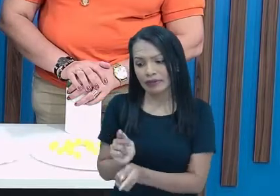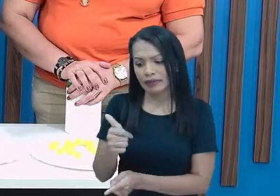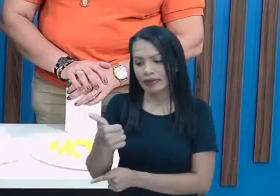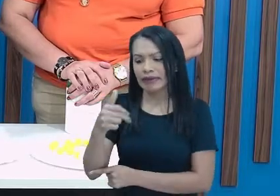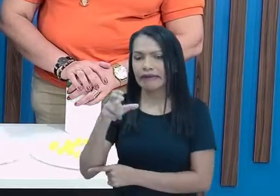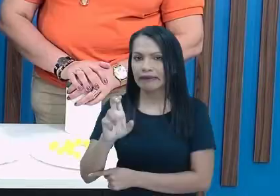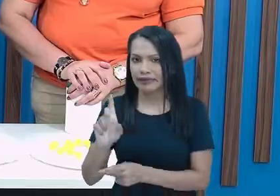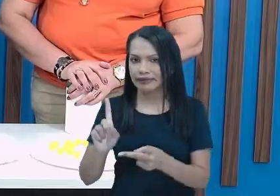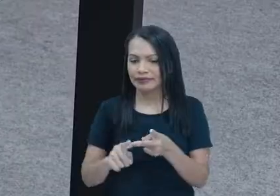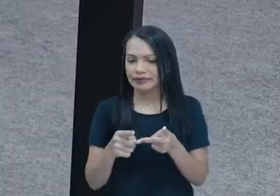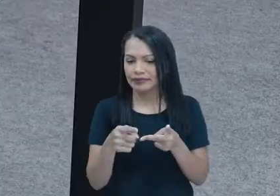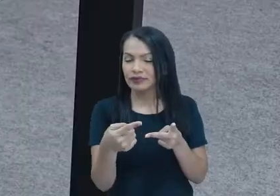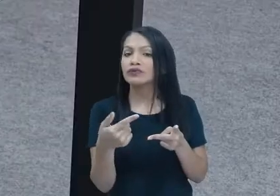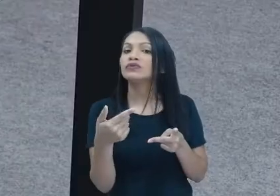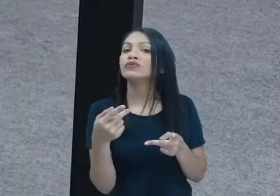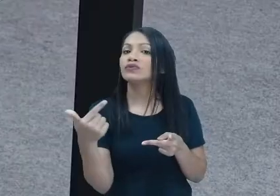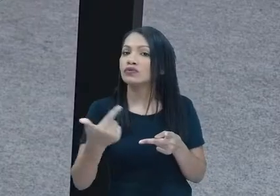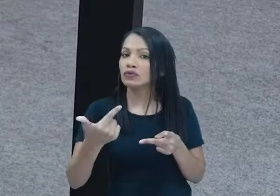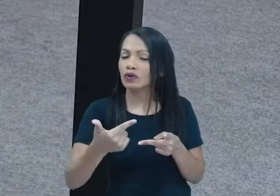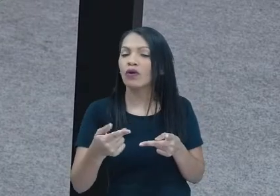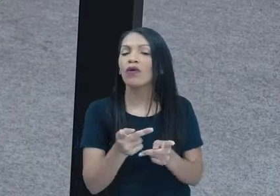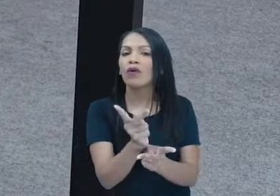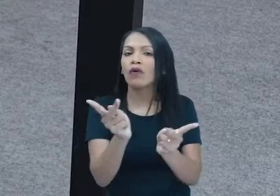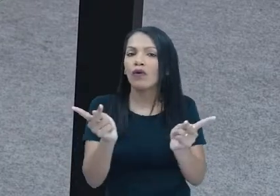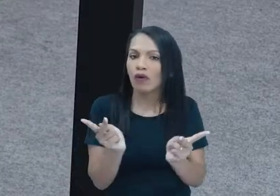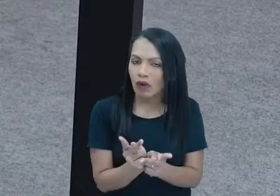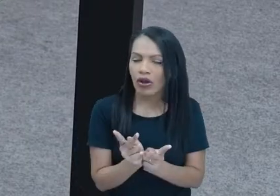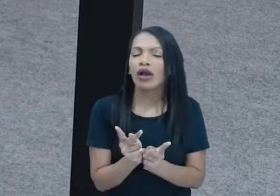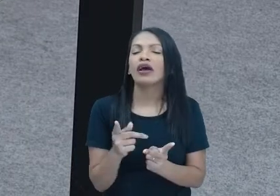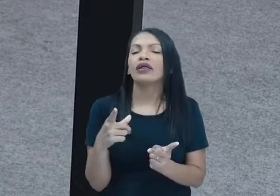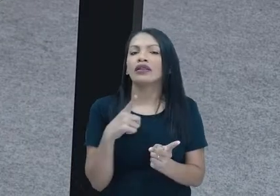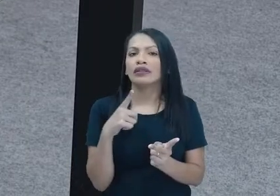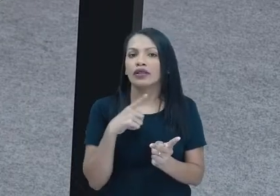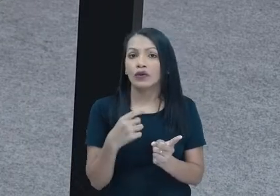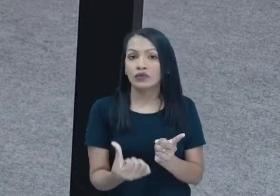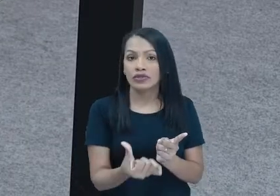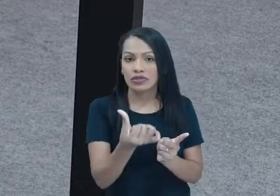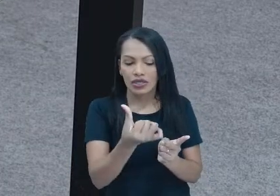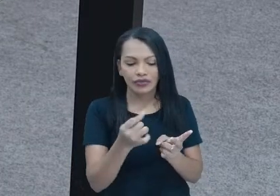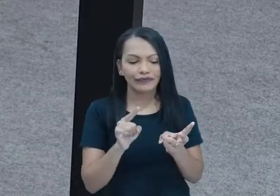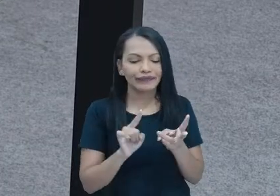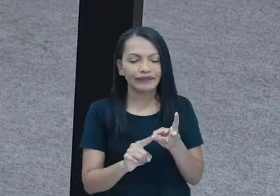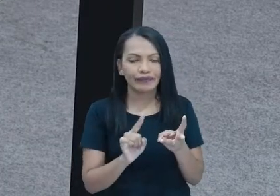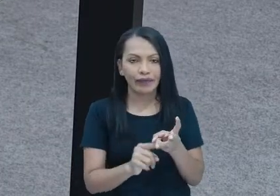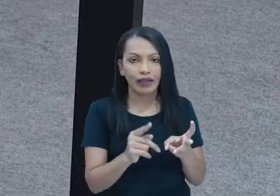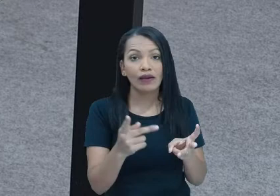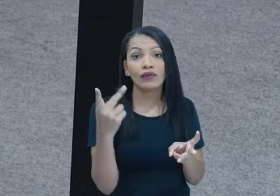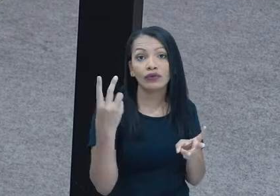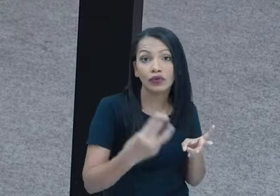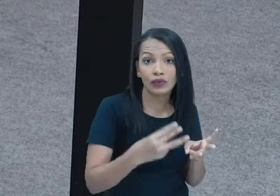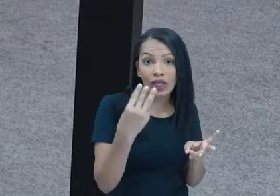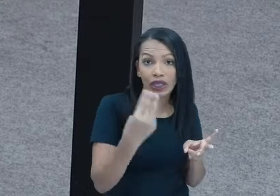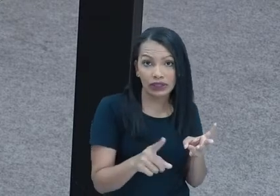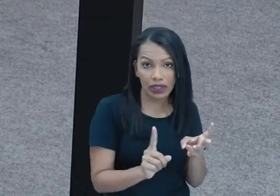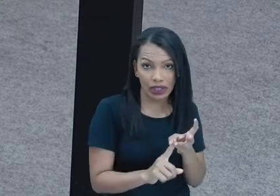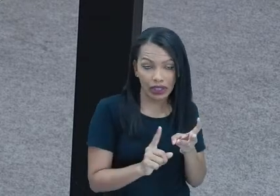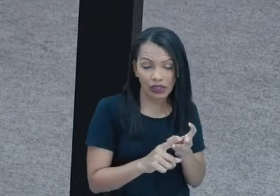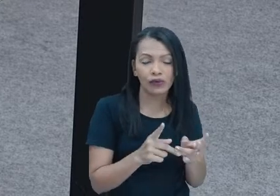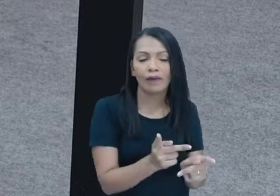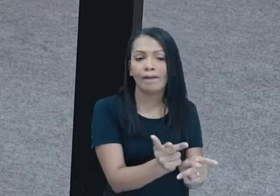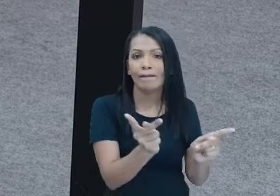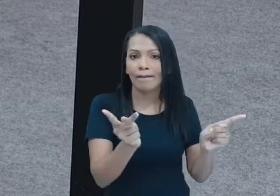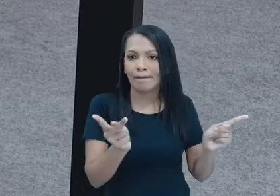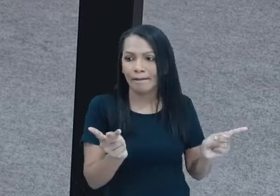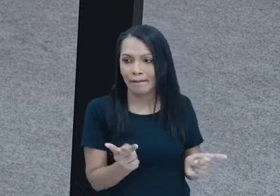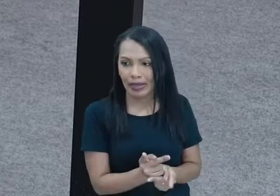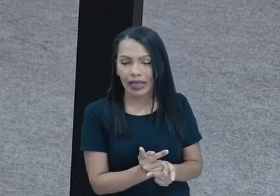prato eu tenho 6 e no terceiro prato eu tenho 9 pompons. E aí a gente conseguiu, a professora Iris conseguiu fazer o desafio. E